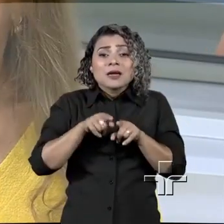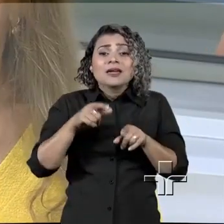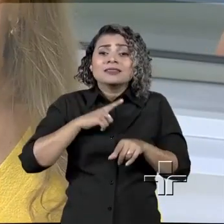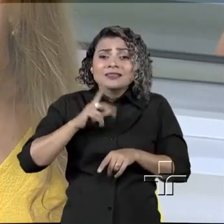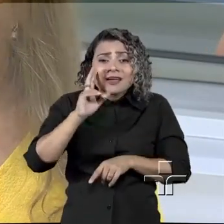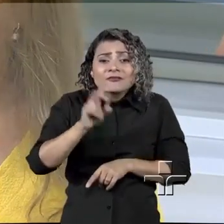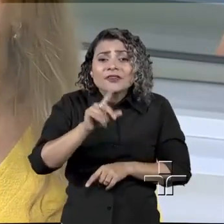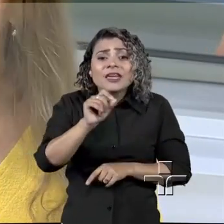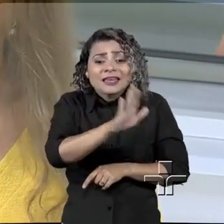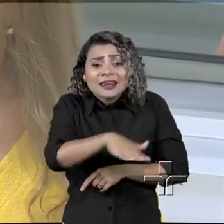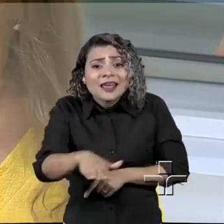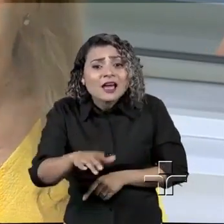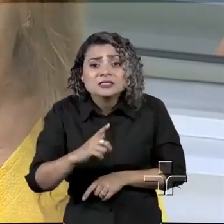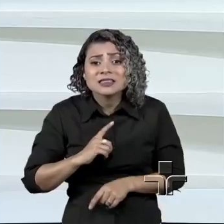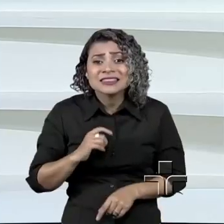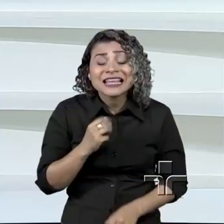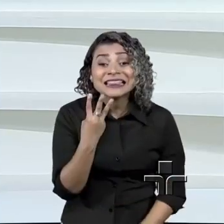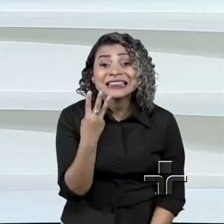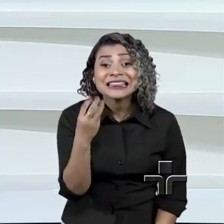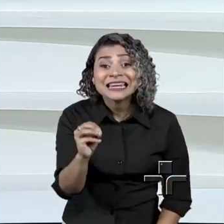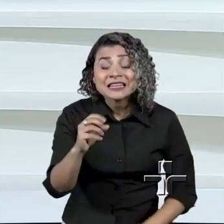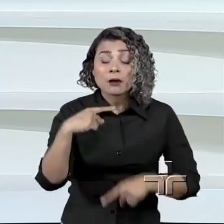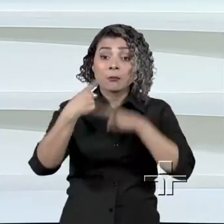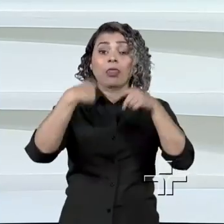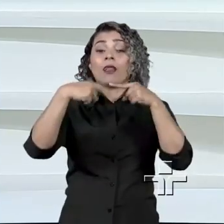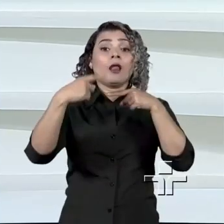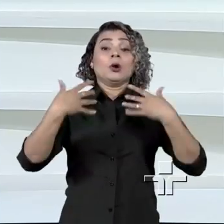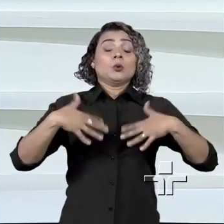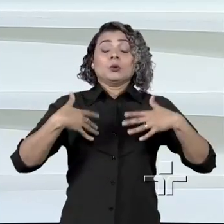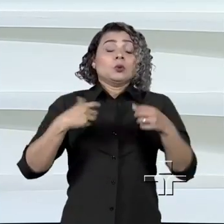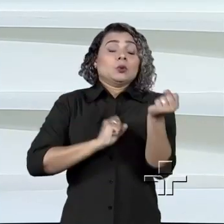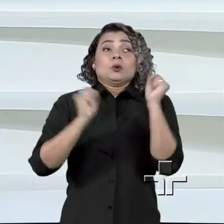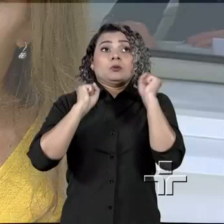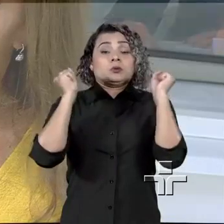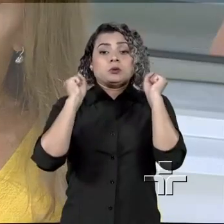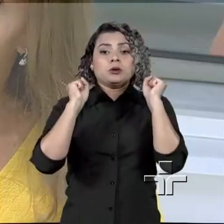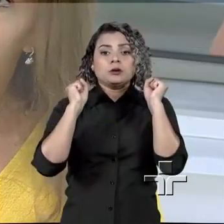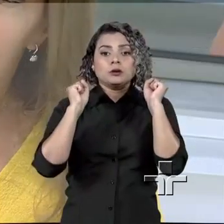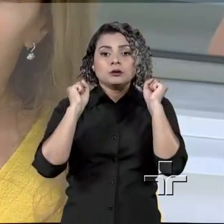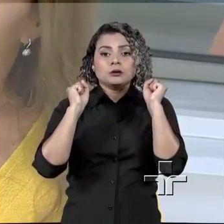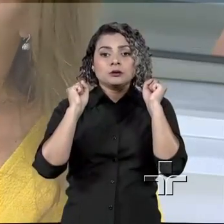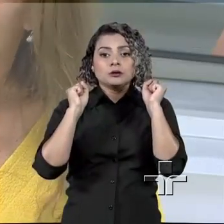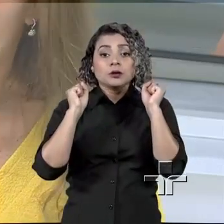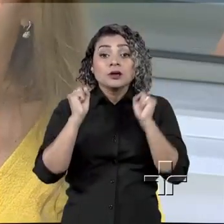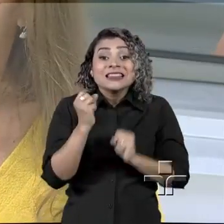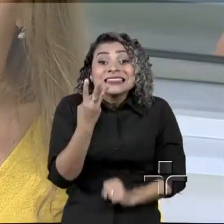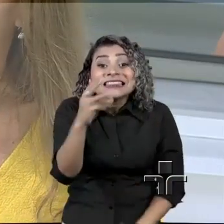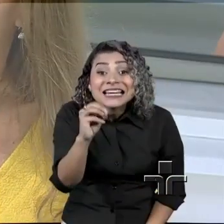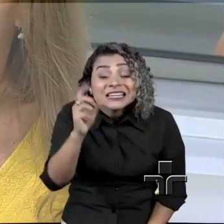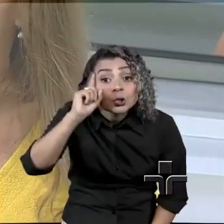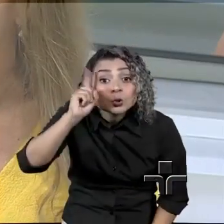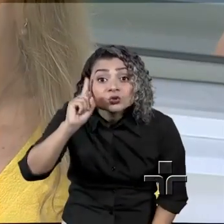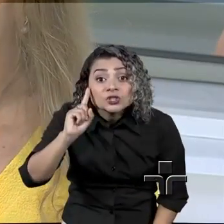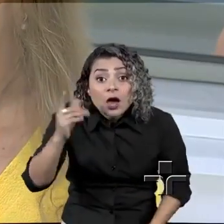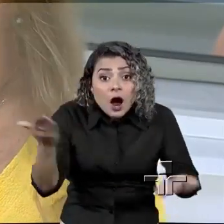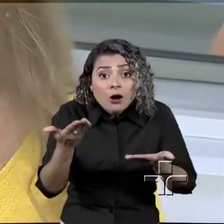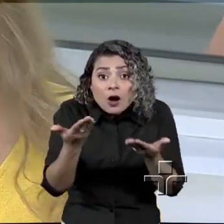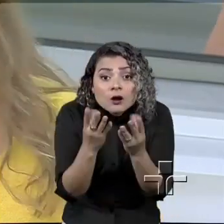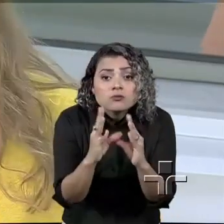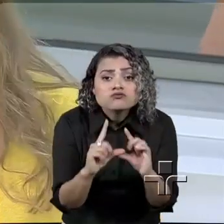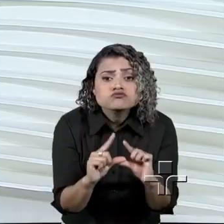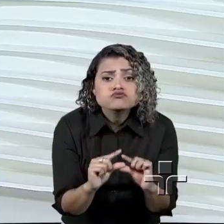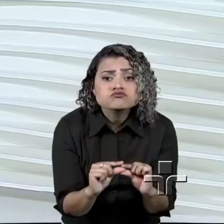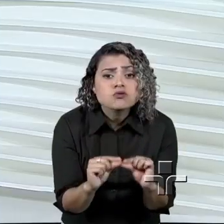crianças que tinham 30 convulsões por dia e passou a ter uma e, de repente, passou a ter nenhuma. Mas a senhora